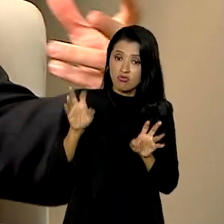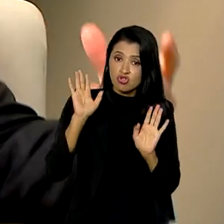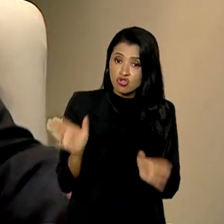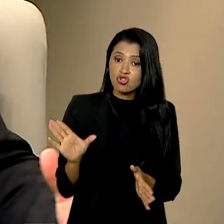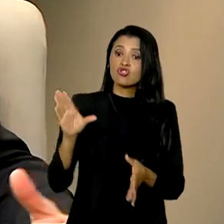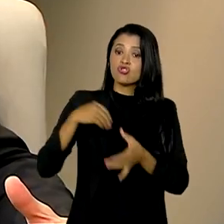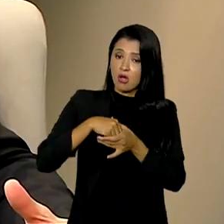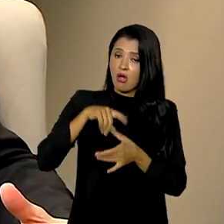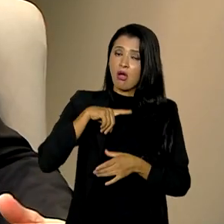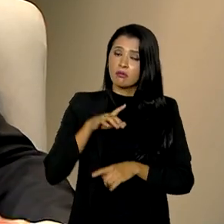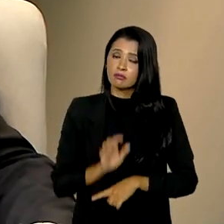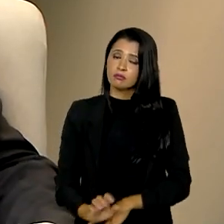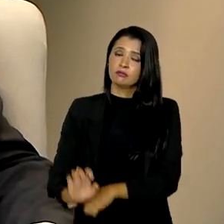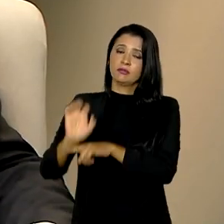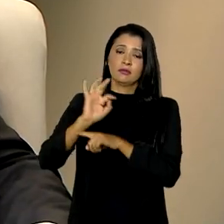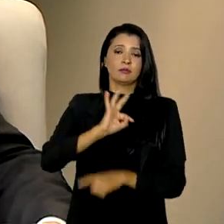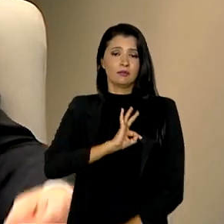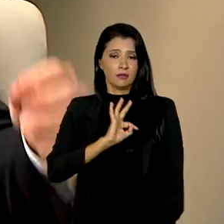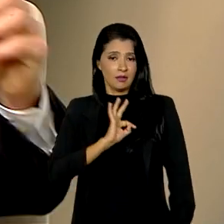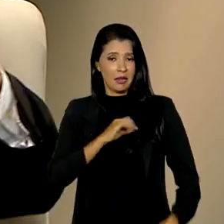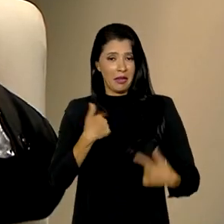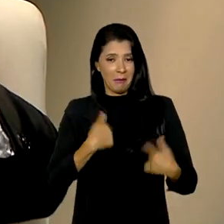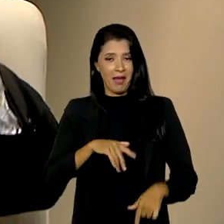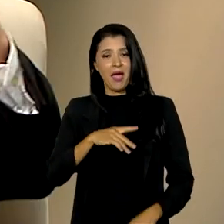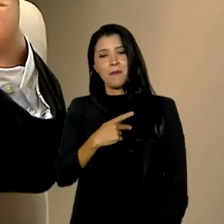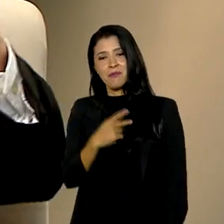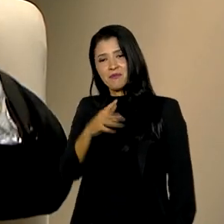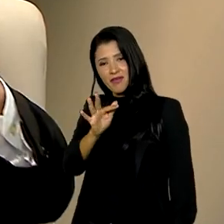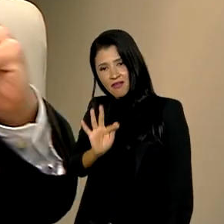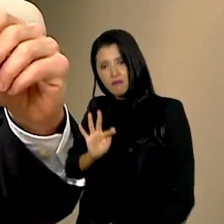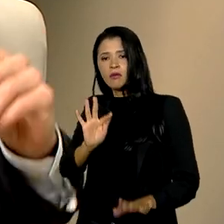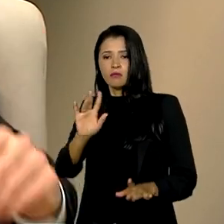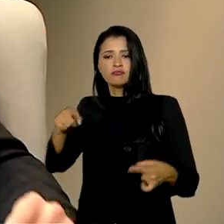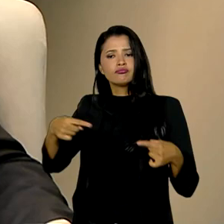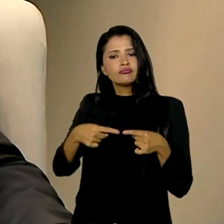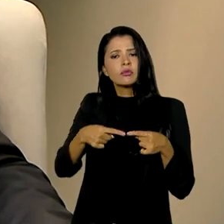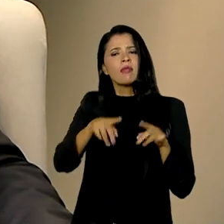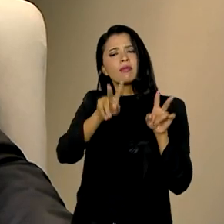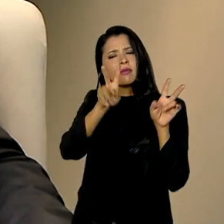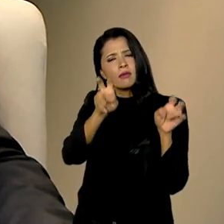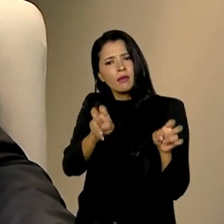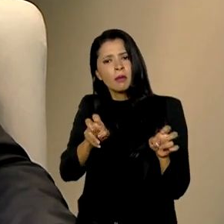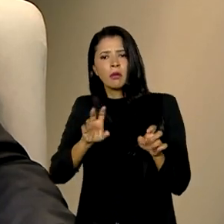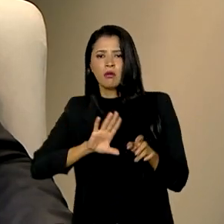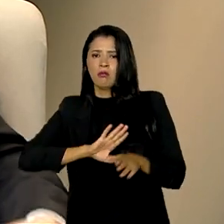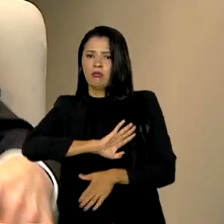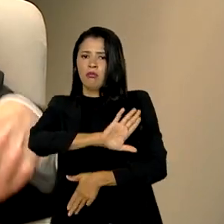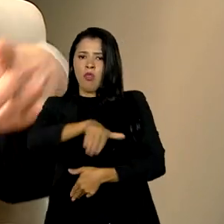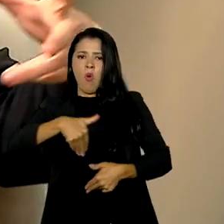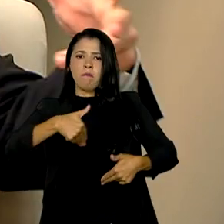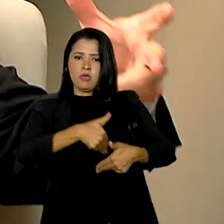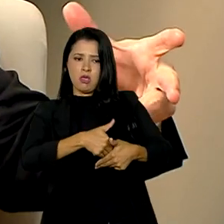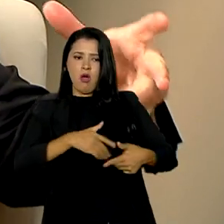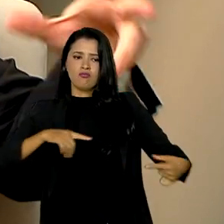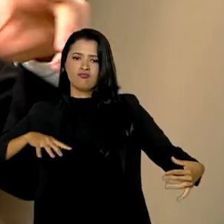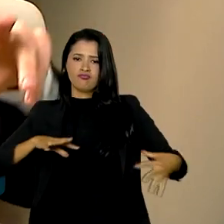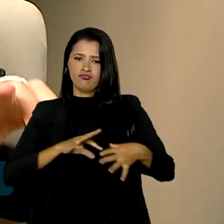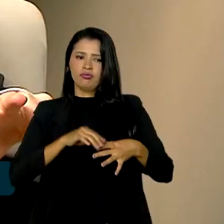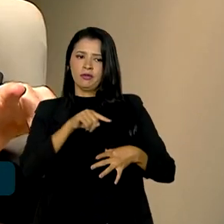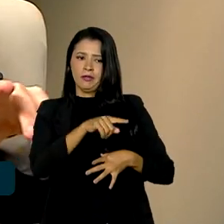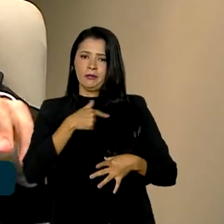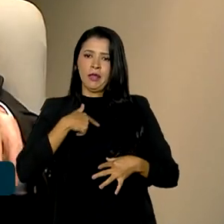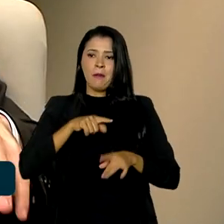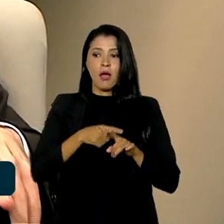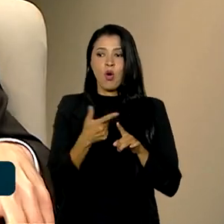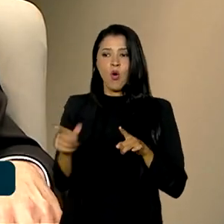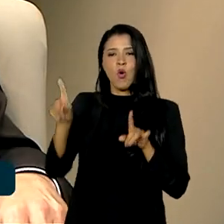nos estados com a Polícia Federal, normalmente associada a temas de corrupção, mas ampliar também para